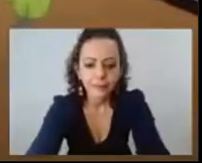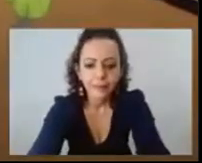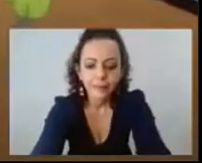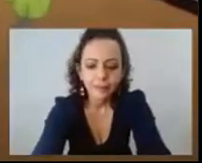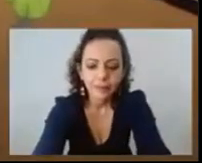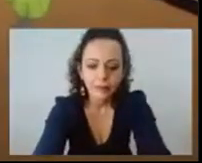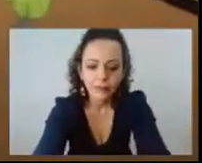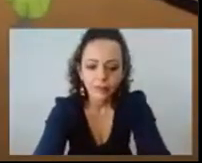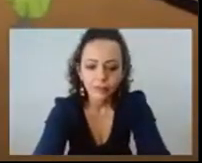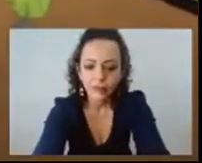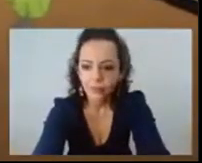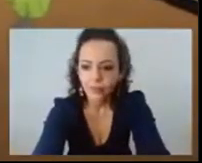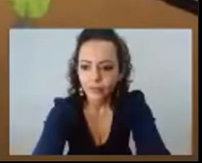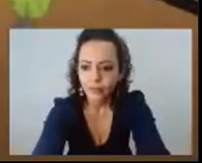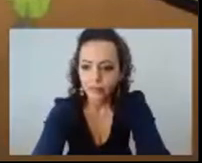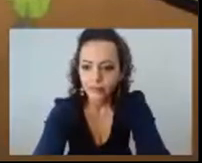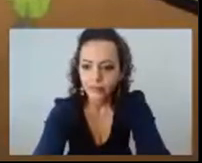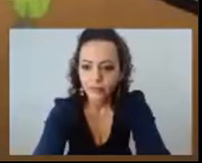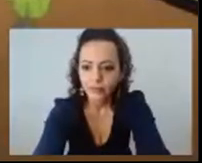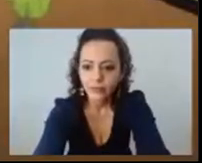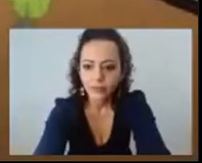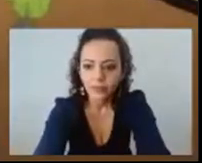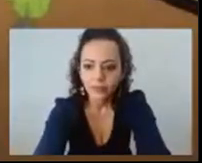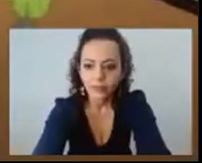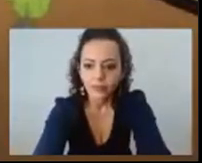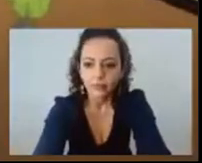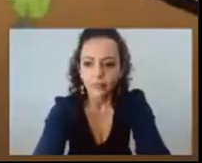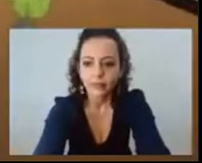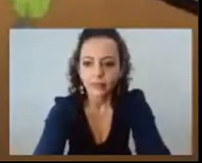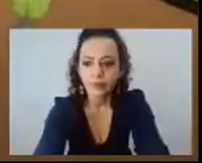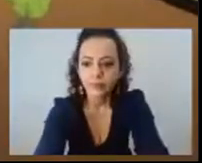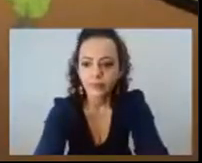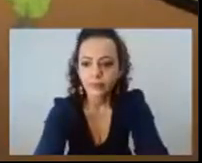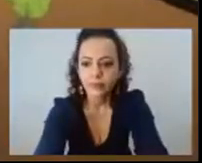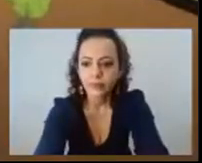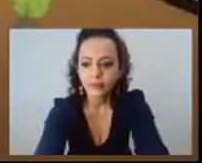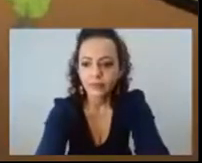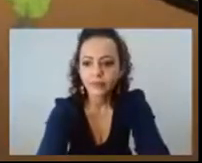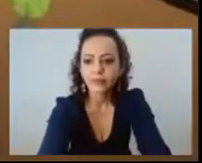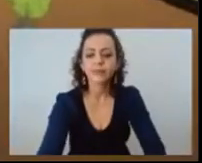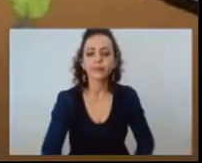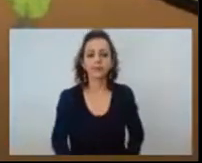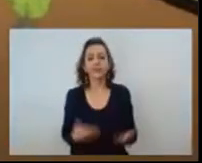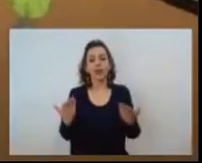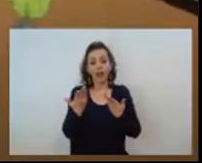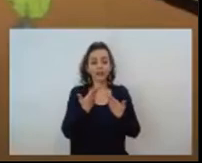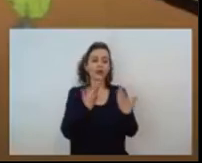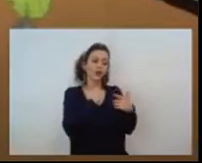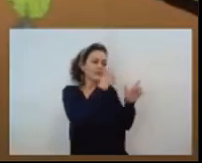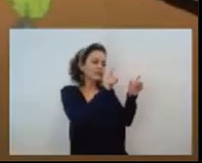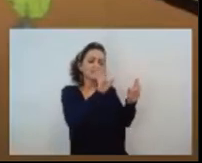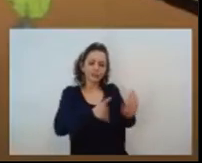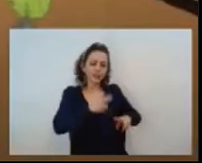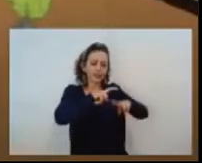vou deixar aqui primeiro para fazer algumas perguntas para vocês então estamos confortavelmente